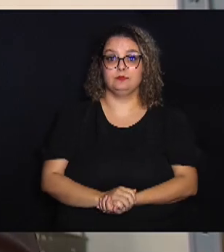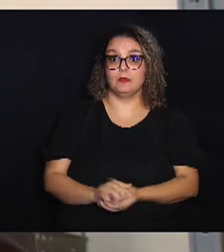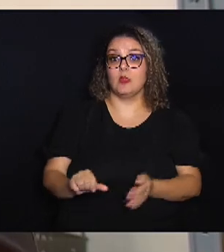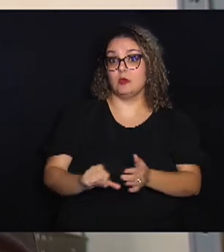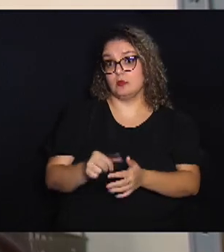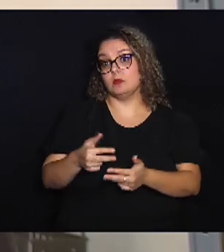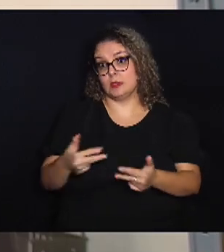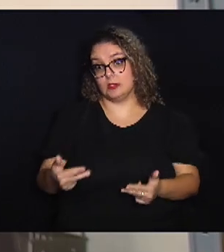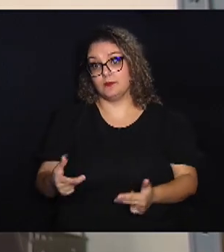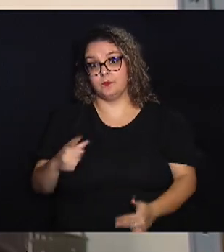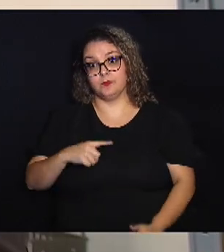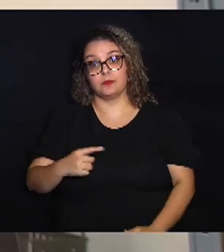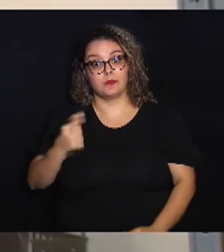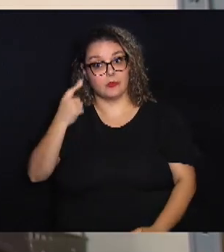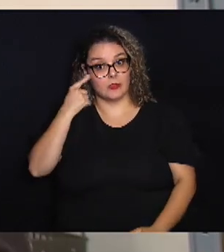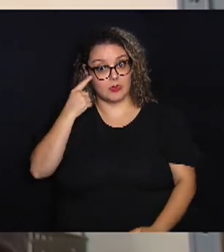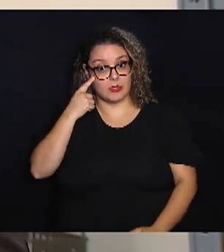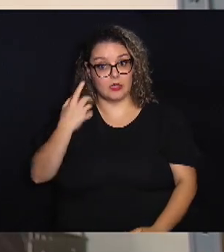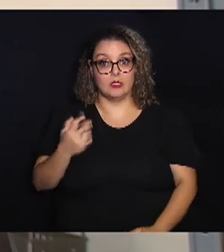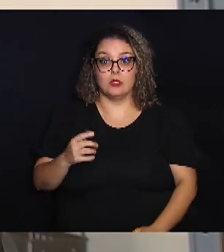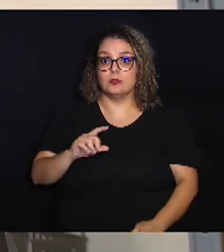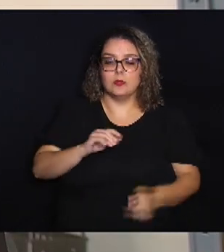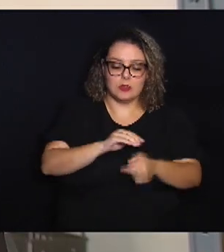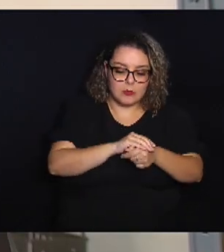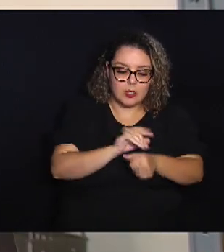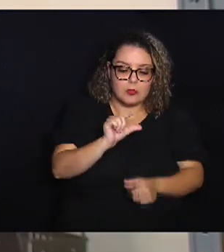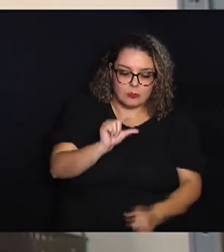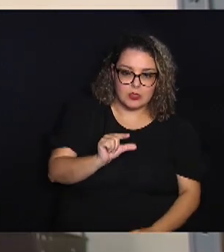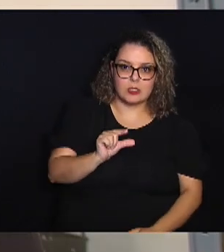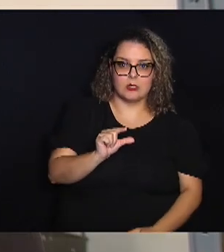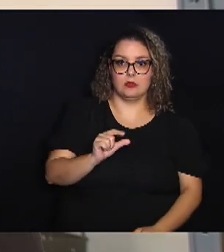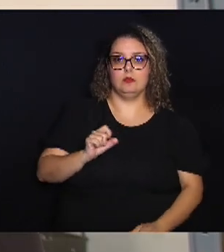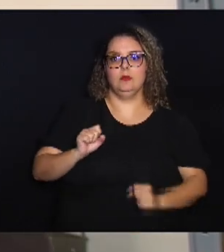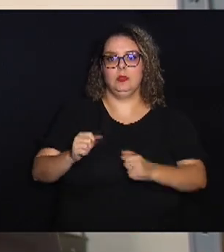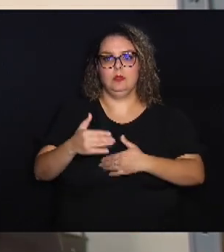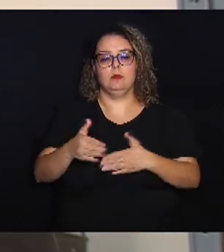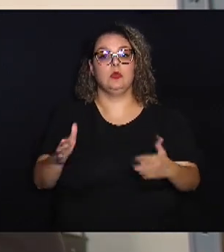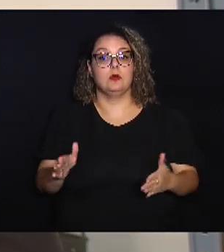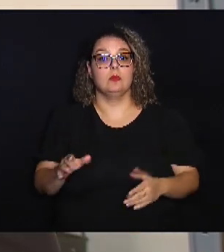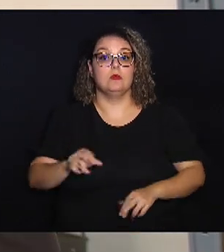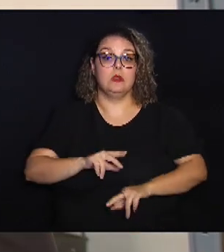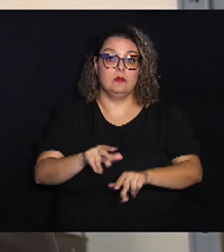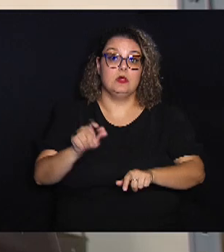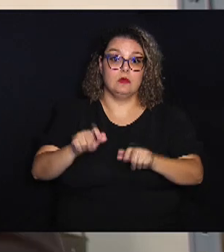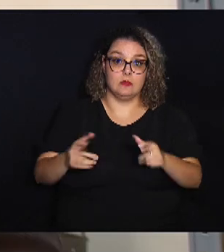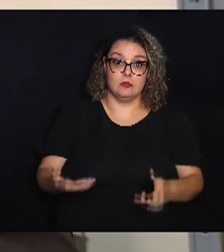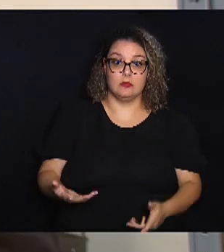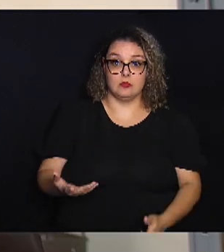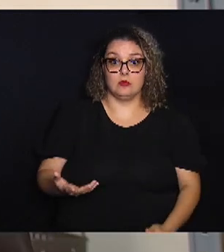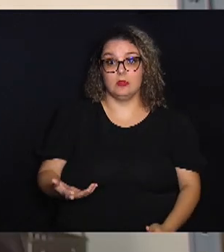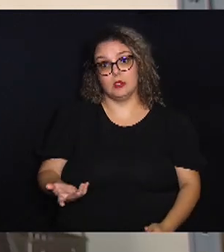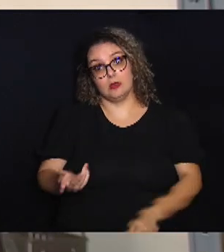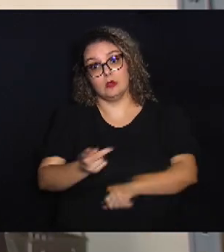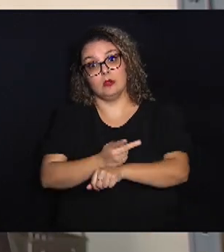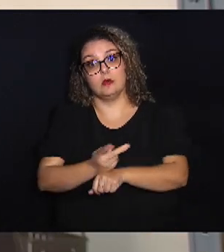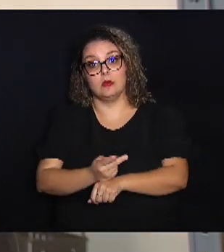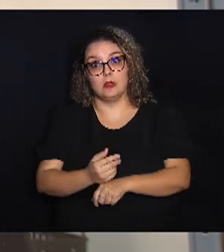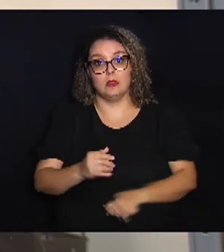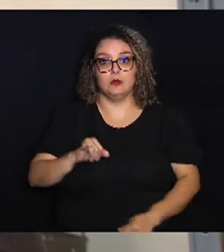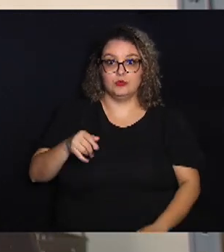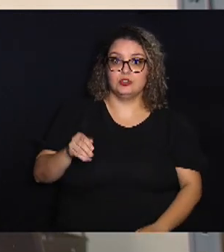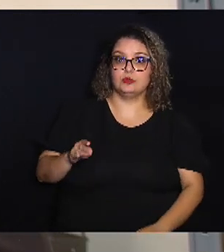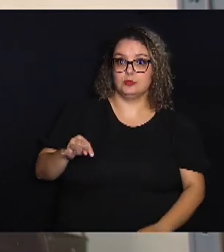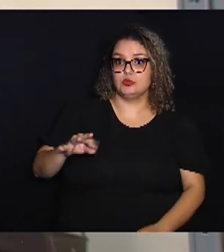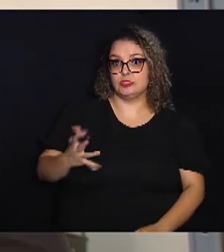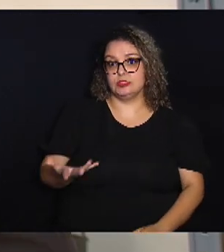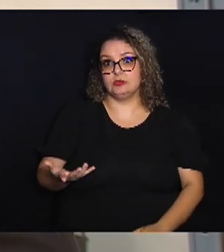a pessoa ter ciência que não é aquela tartaruguinha pequenininha que você pode ficar no aquário, mas muitas pessoas procuram com isso. Falar, o jabuti fica grande, vou optar